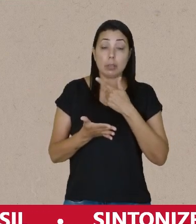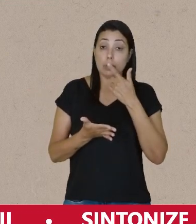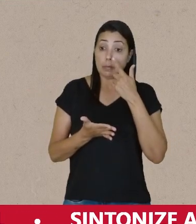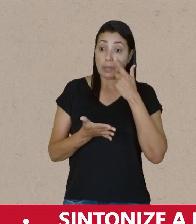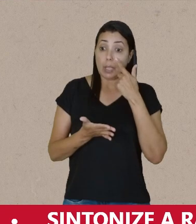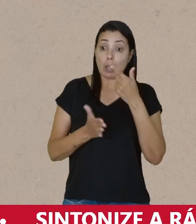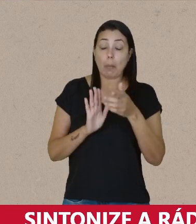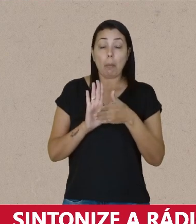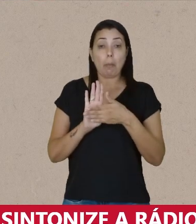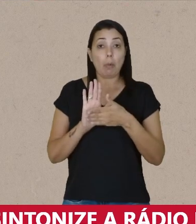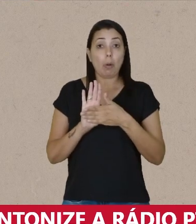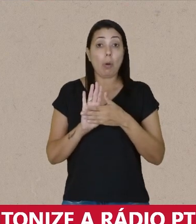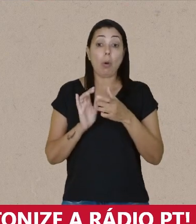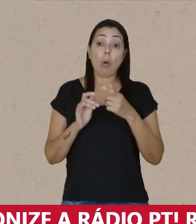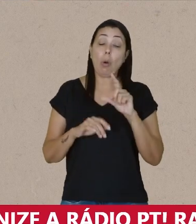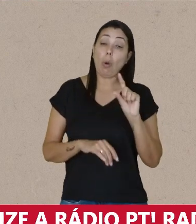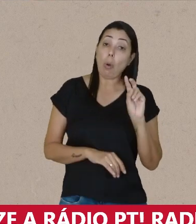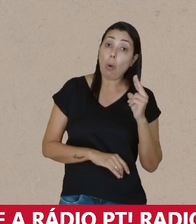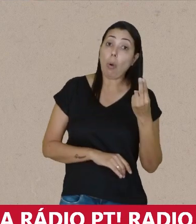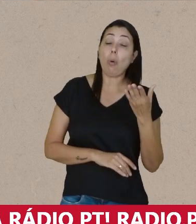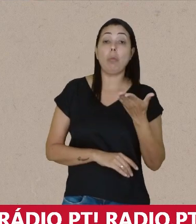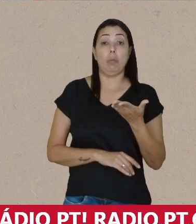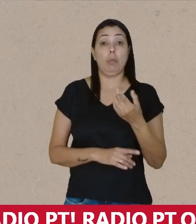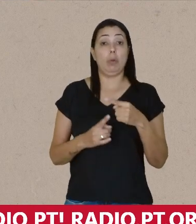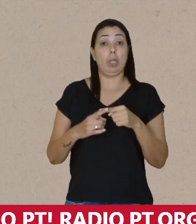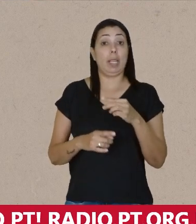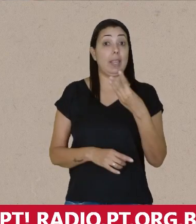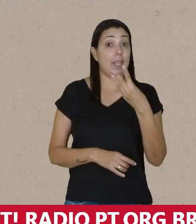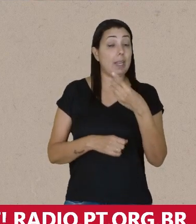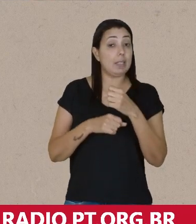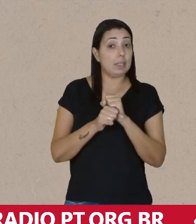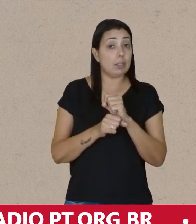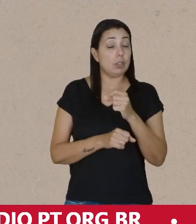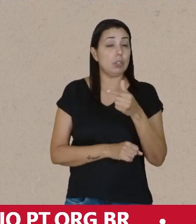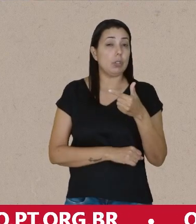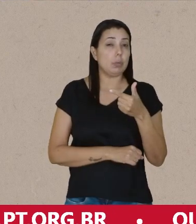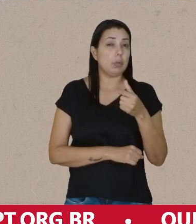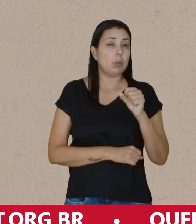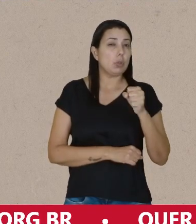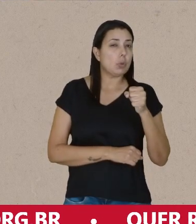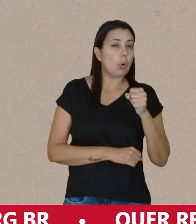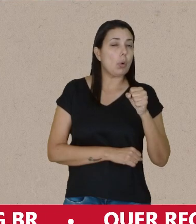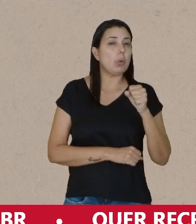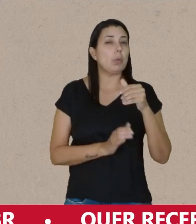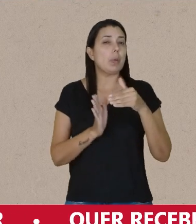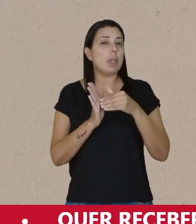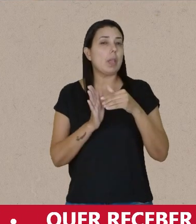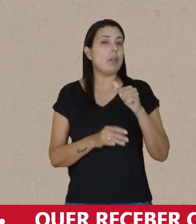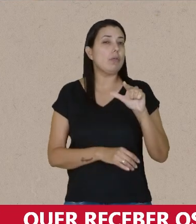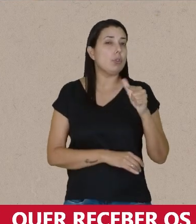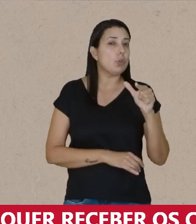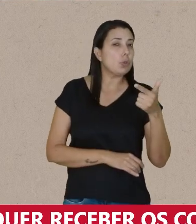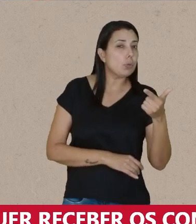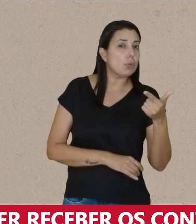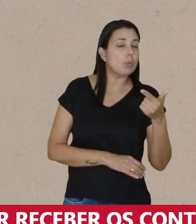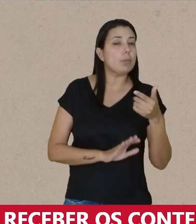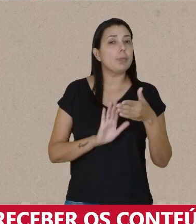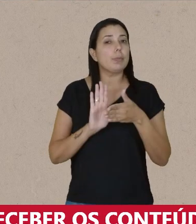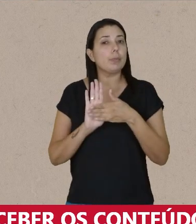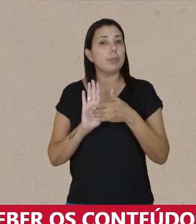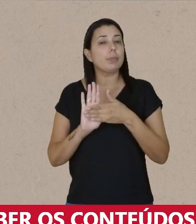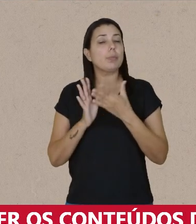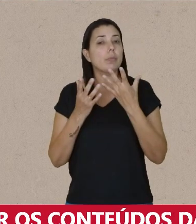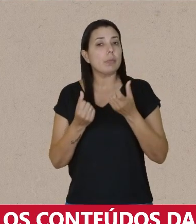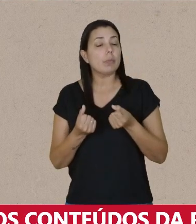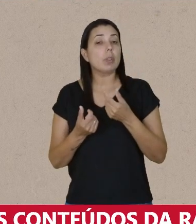essa emenda. Ou seja, ela na prática funcionou por 3 anos, 2018, 2019 e 2022, né? 2022 considerando a proposta do